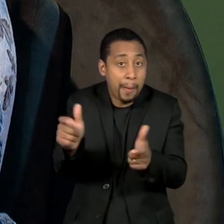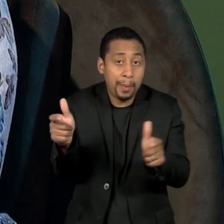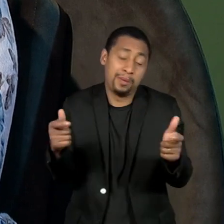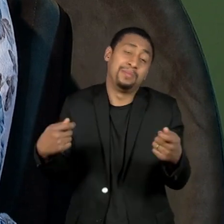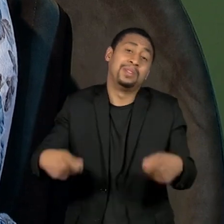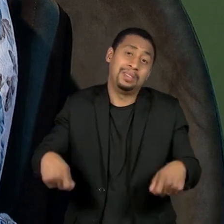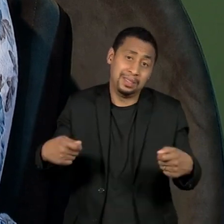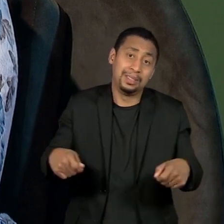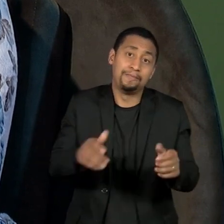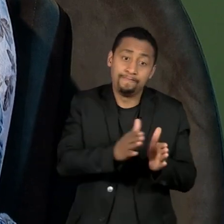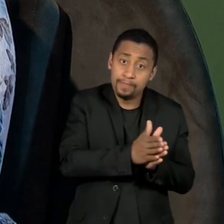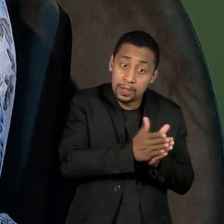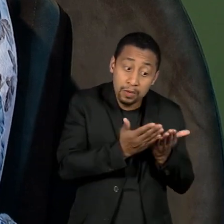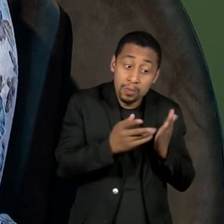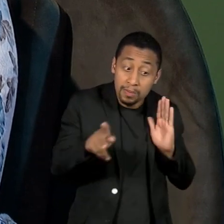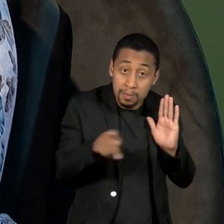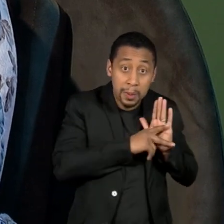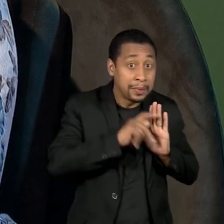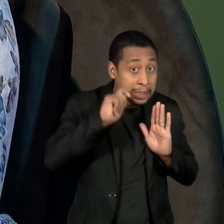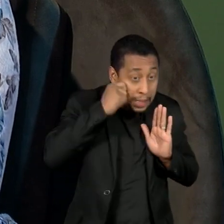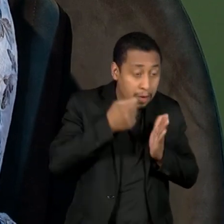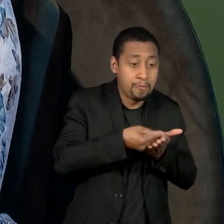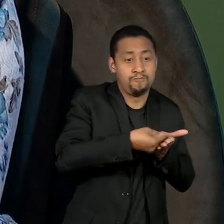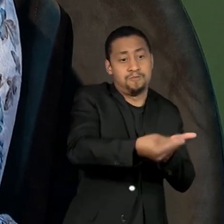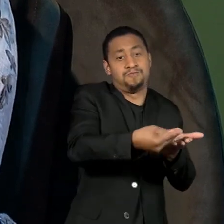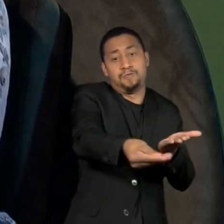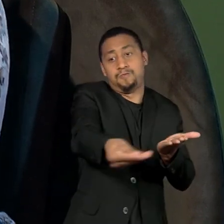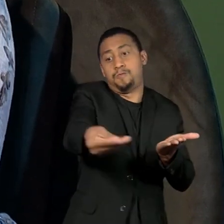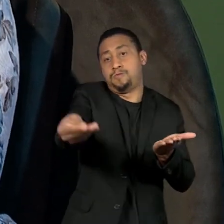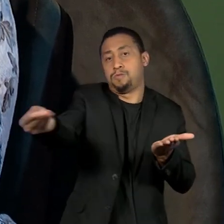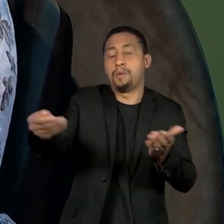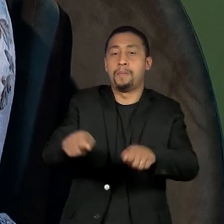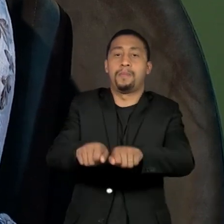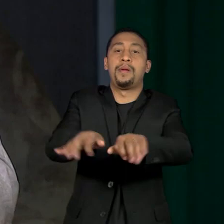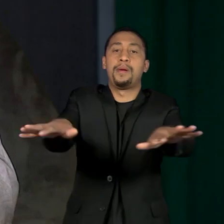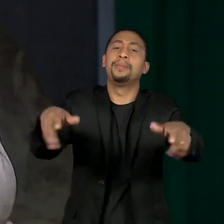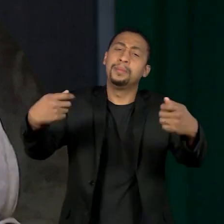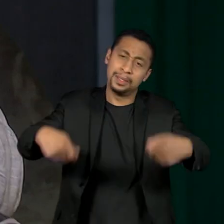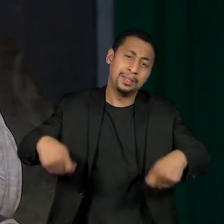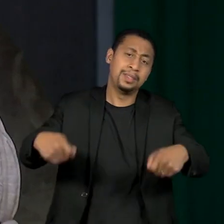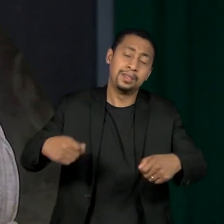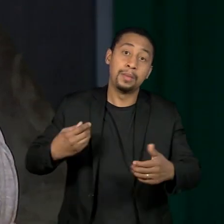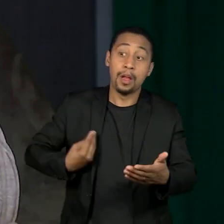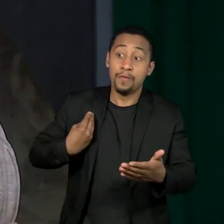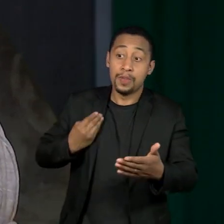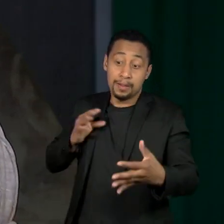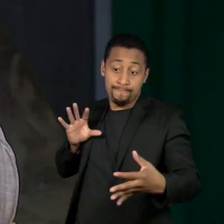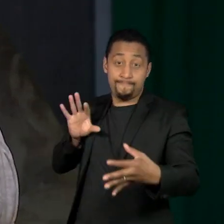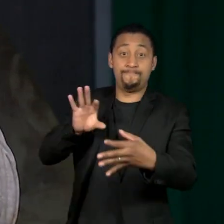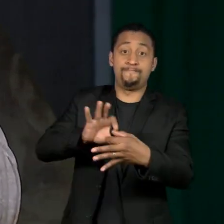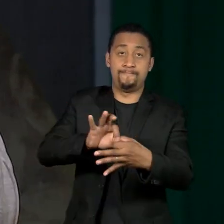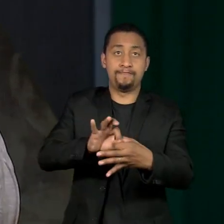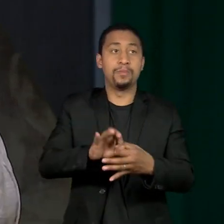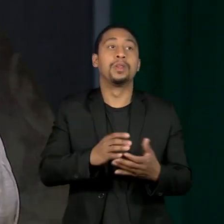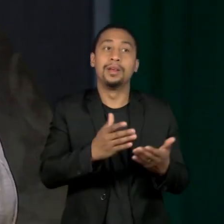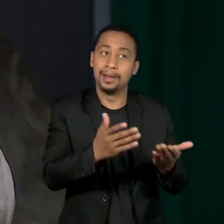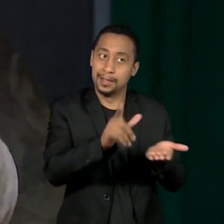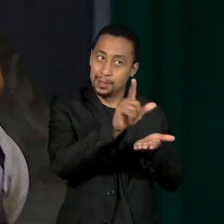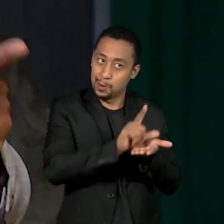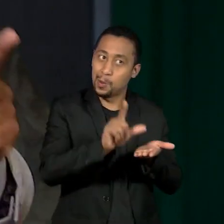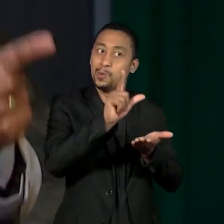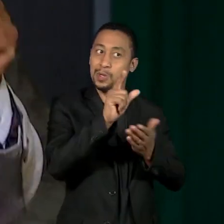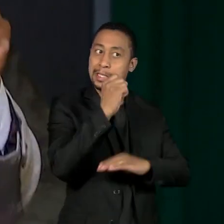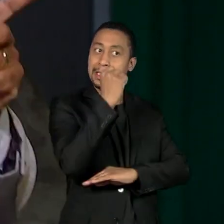ler essa literatura como parte, né, da extensão da vida, né? E, literalmente uma literatura de resistência,